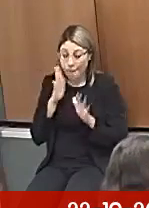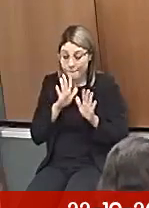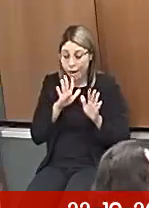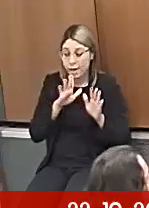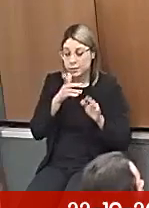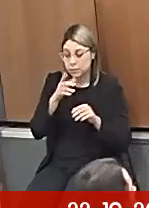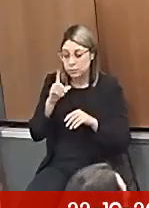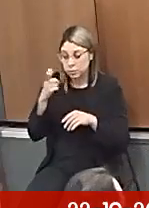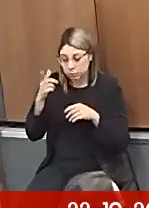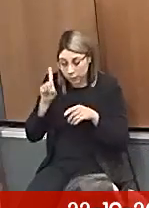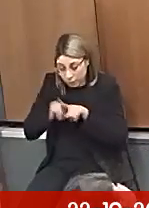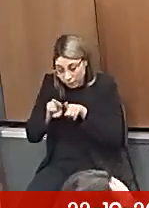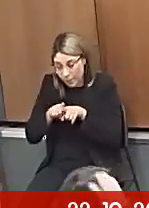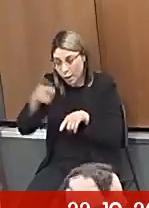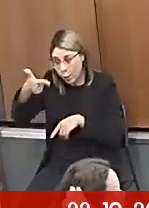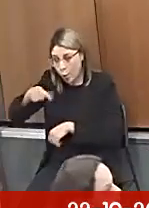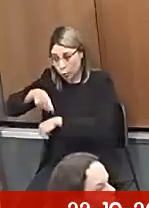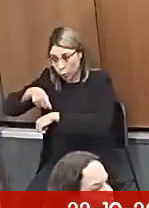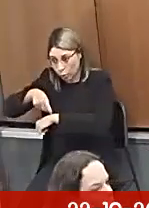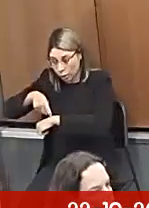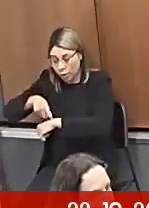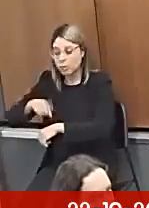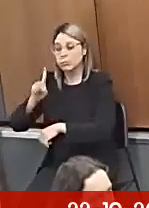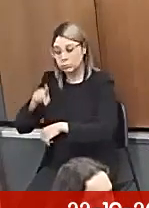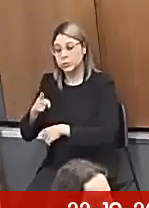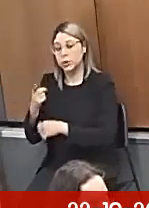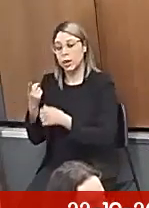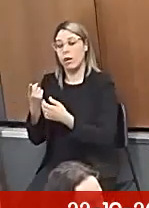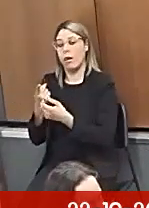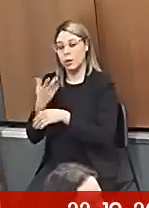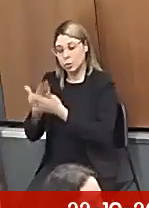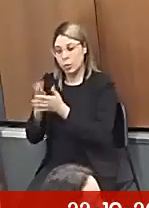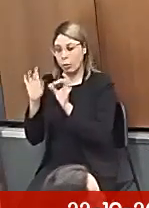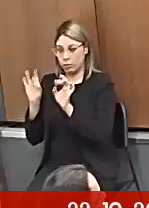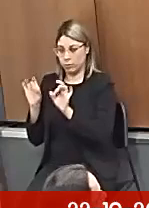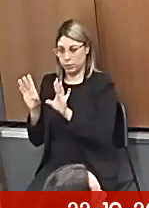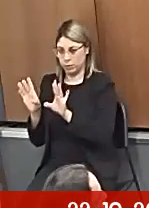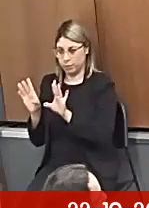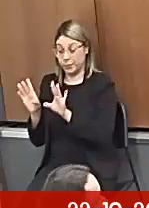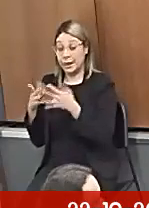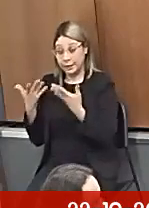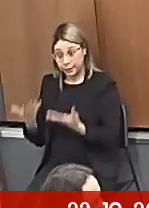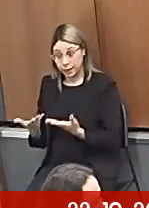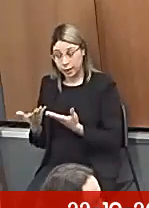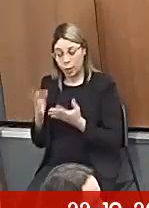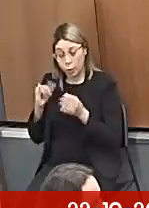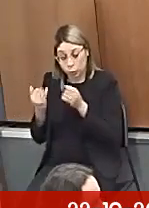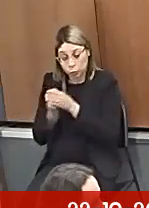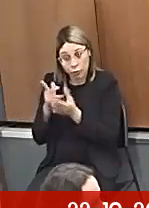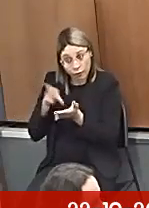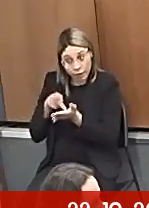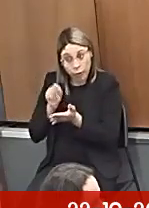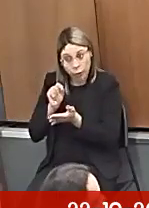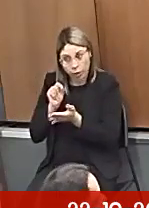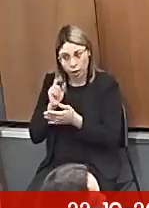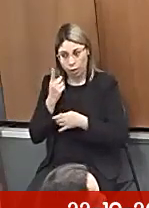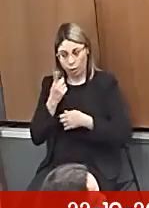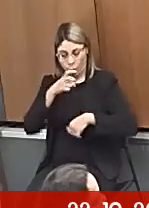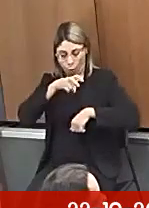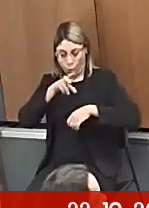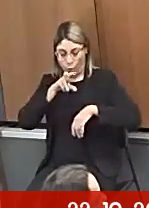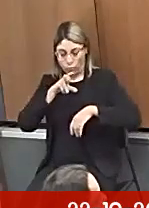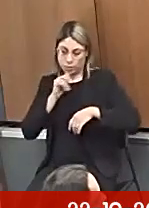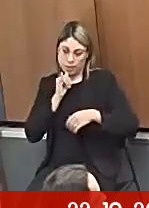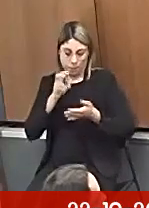é inclusão. A inclusão verdadeira é o alunado estar num horário na